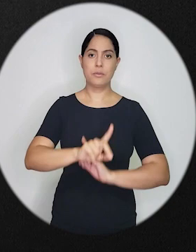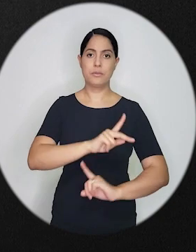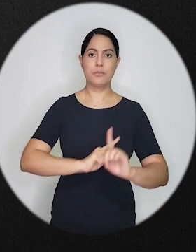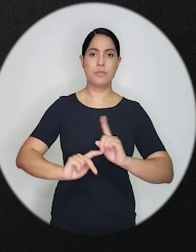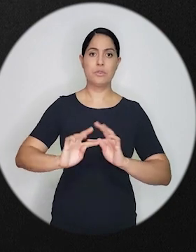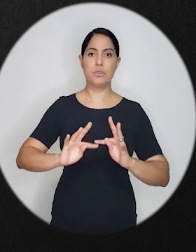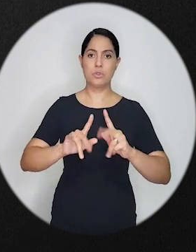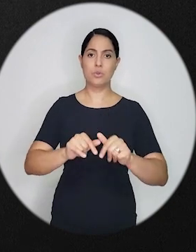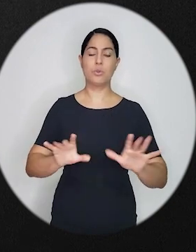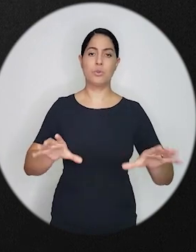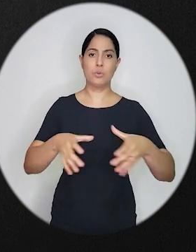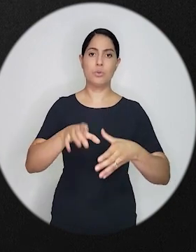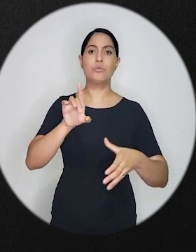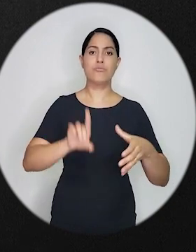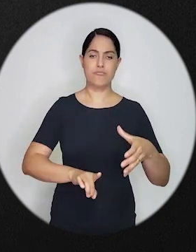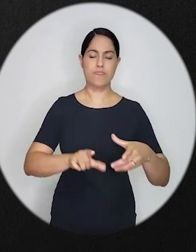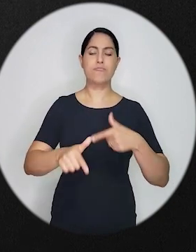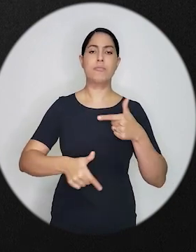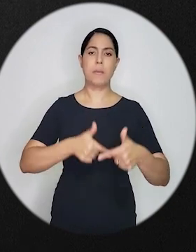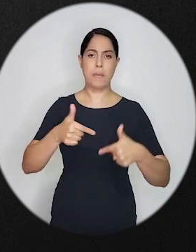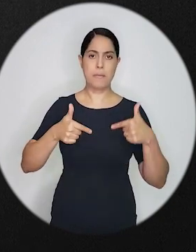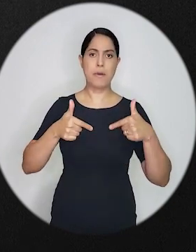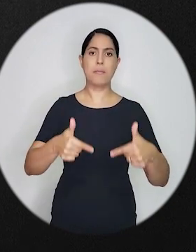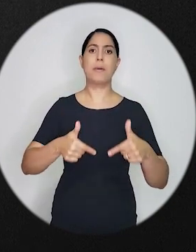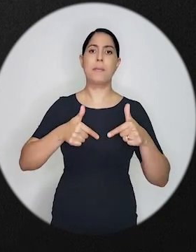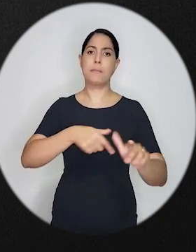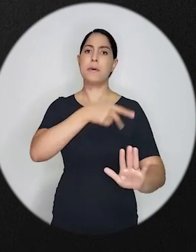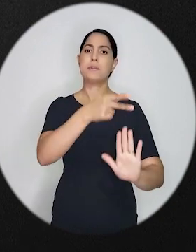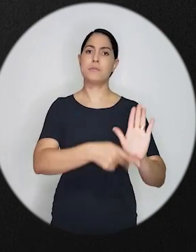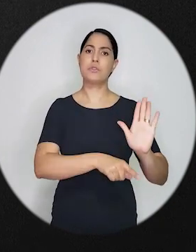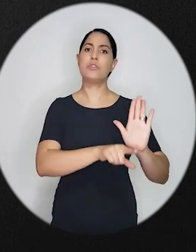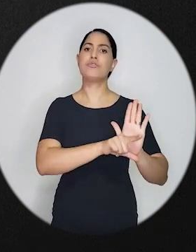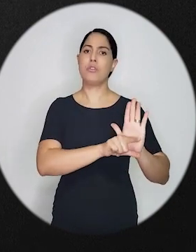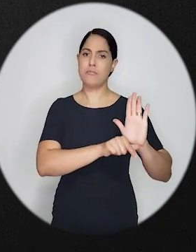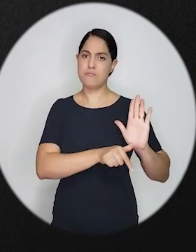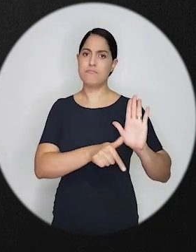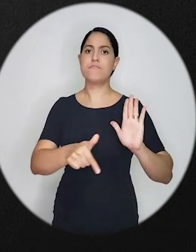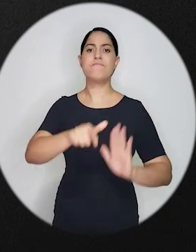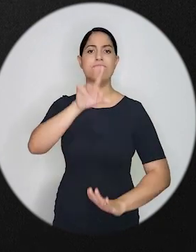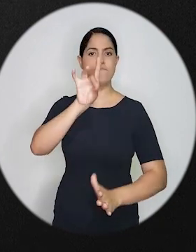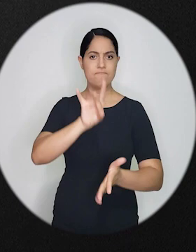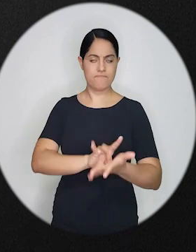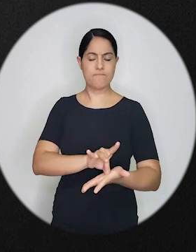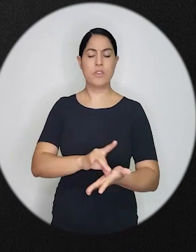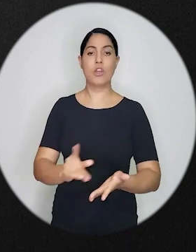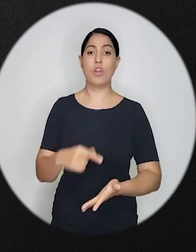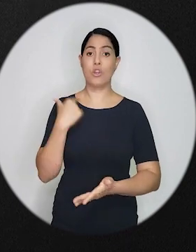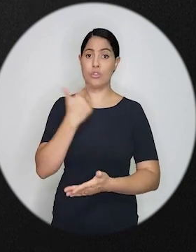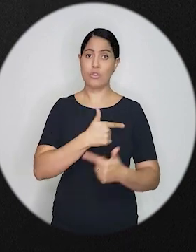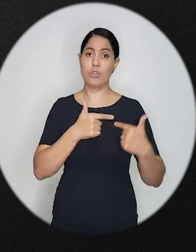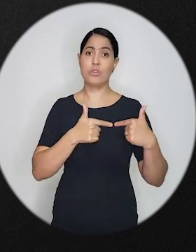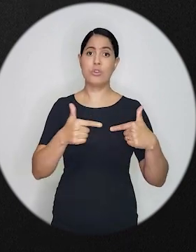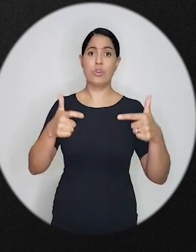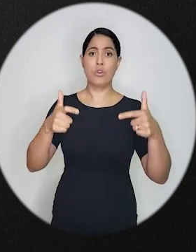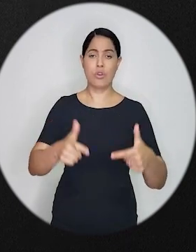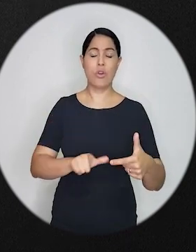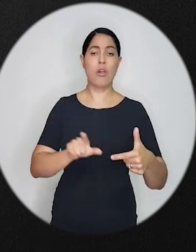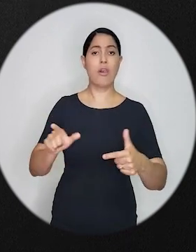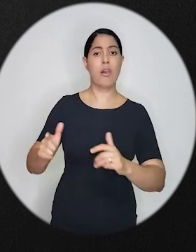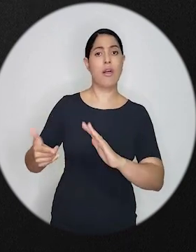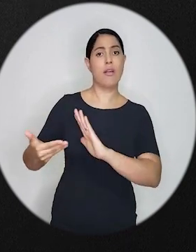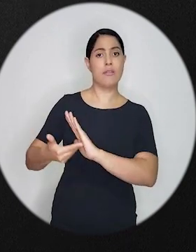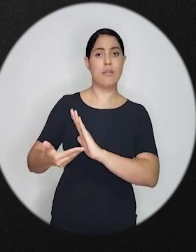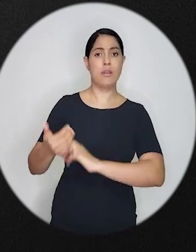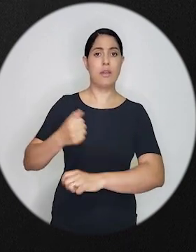Direito Previdenciário e de toda a sua diretoria, tem atuado para tornar esse projeto realidade. Nossa atuação